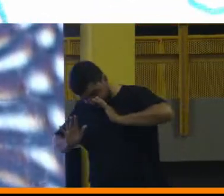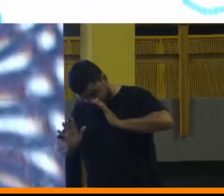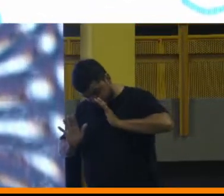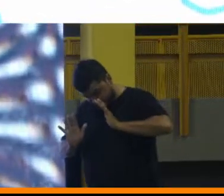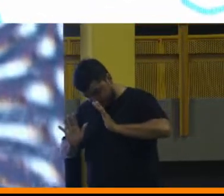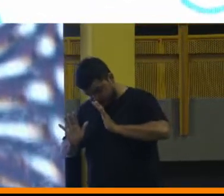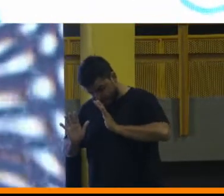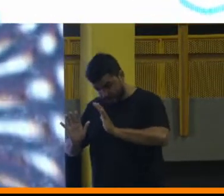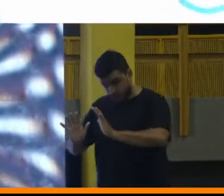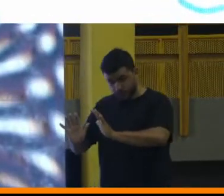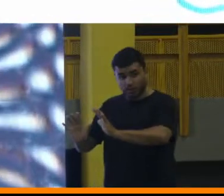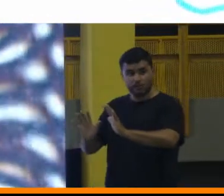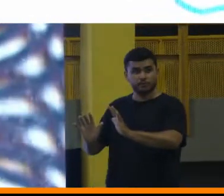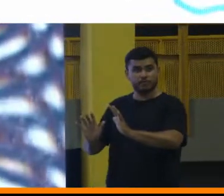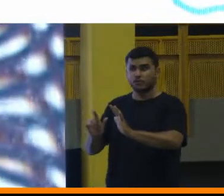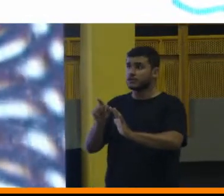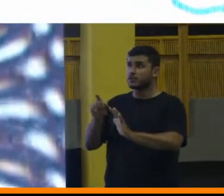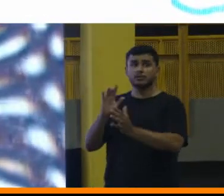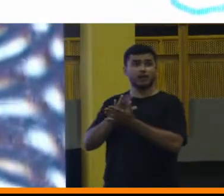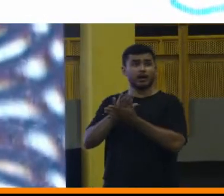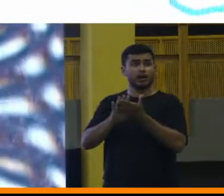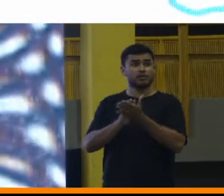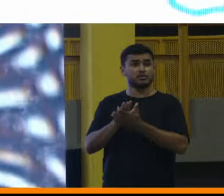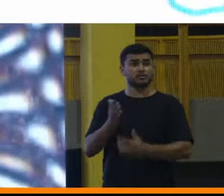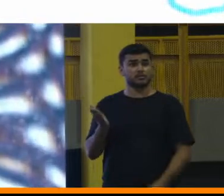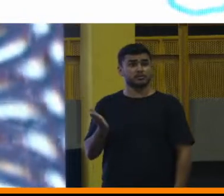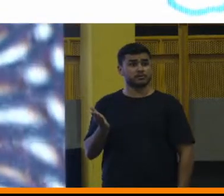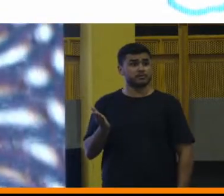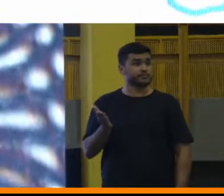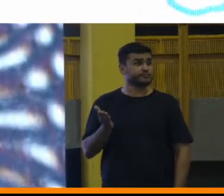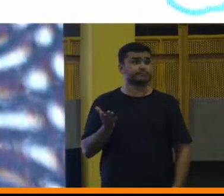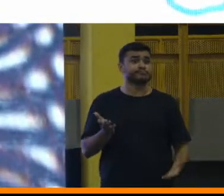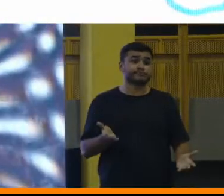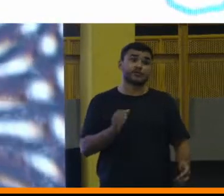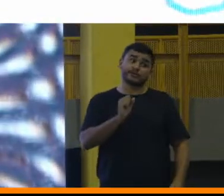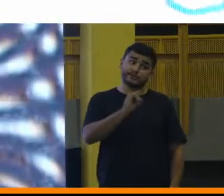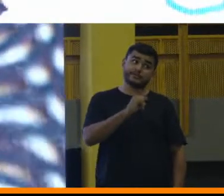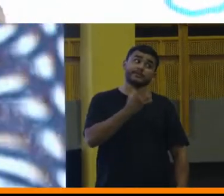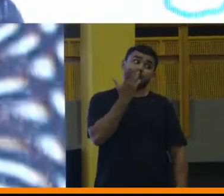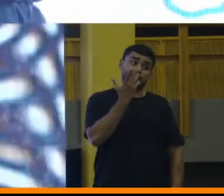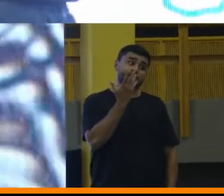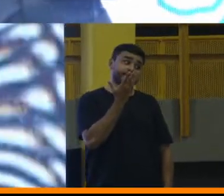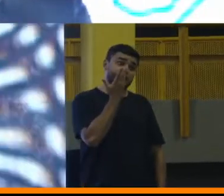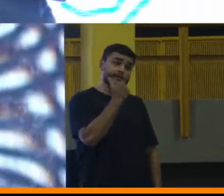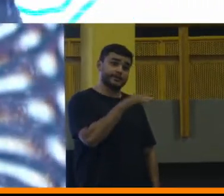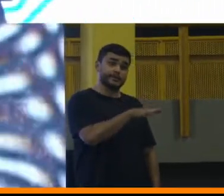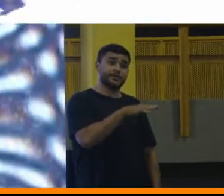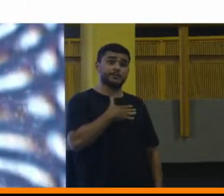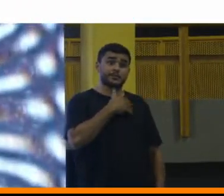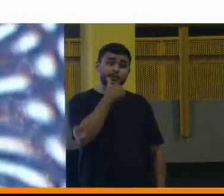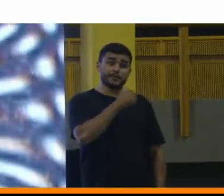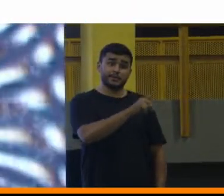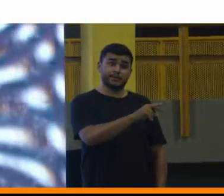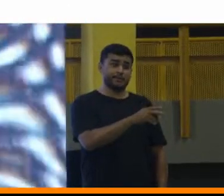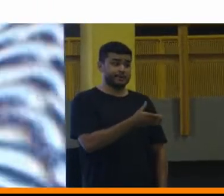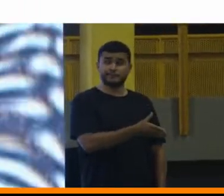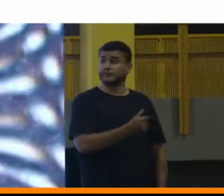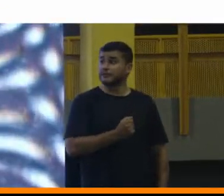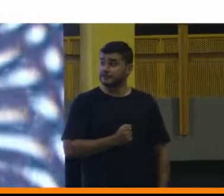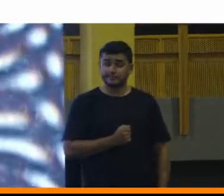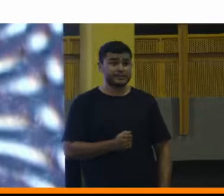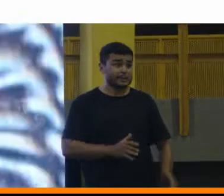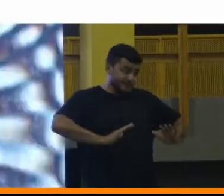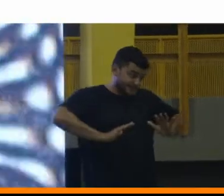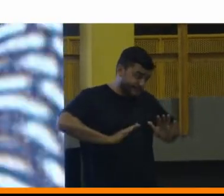Mas quando eu ia empurrar minha irmã mais nova, aí era onde eu... vai. E a menina ia rolando.